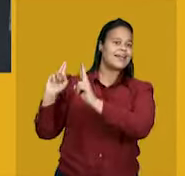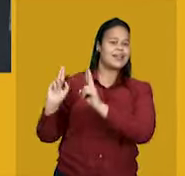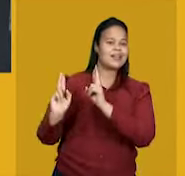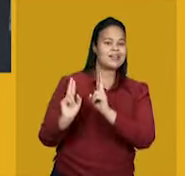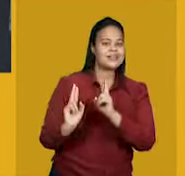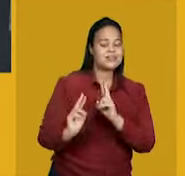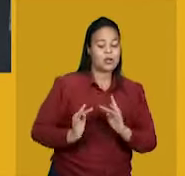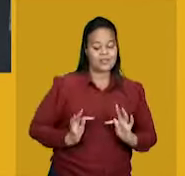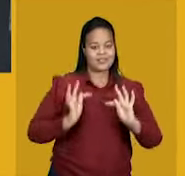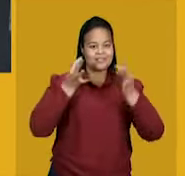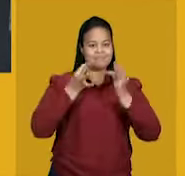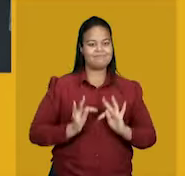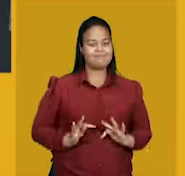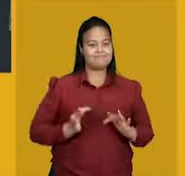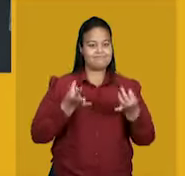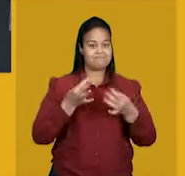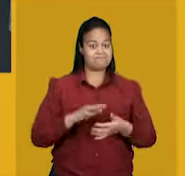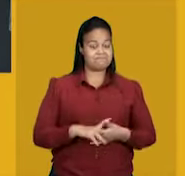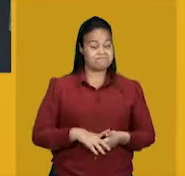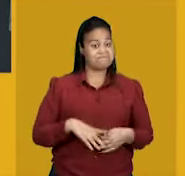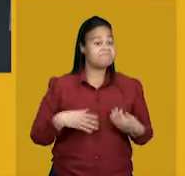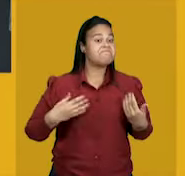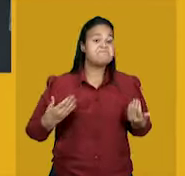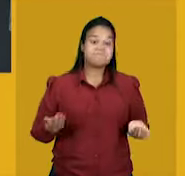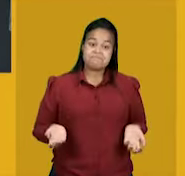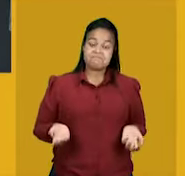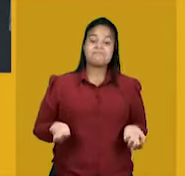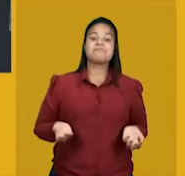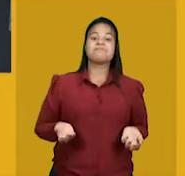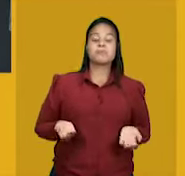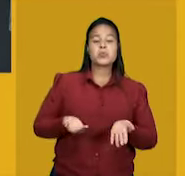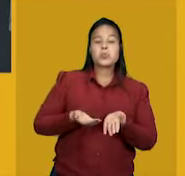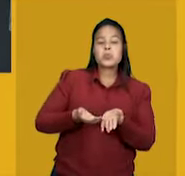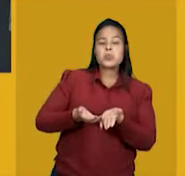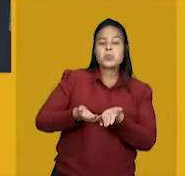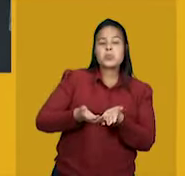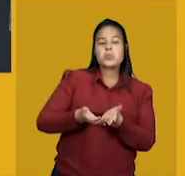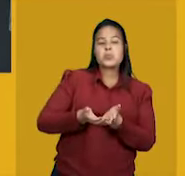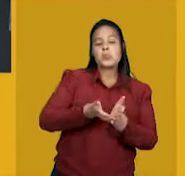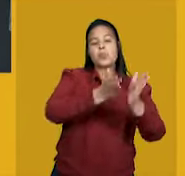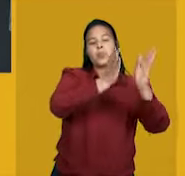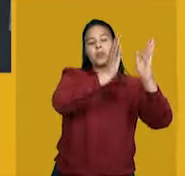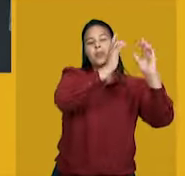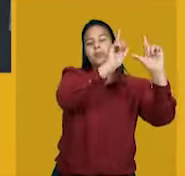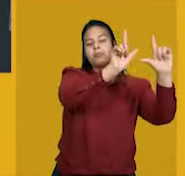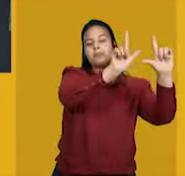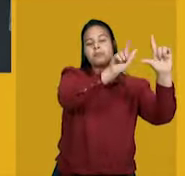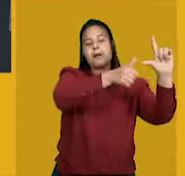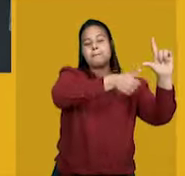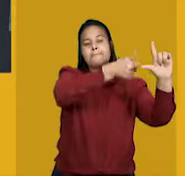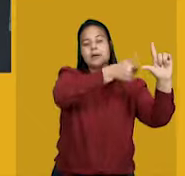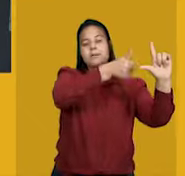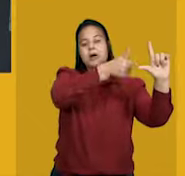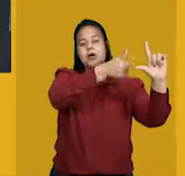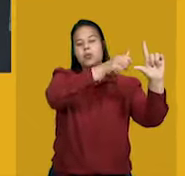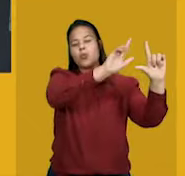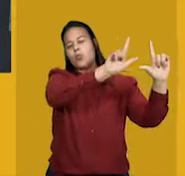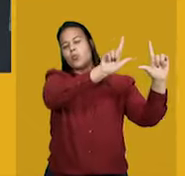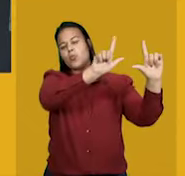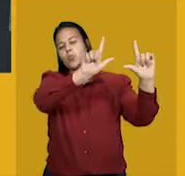tecnologia. A princípio, aqui no primeiro quadrinho, aqui essa história está